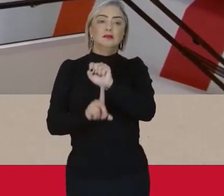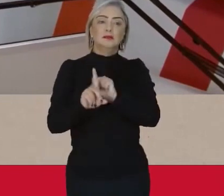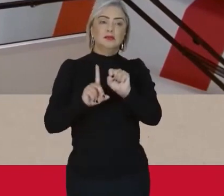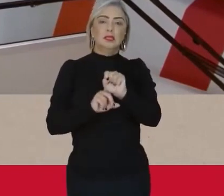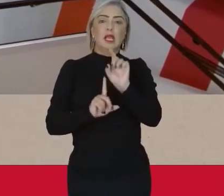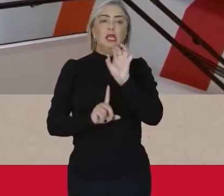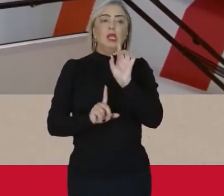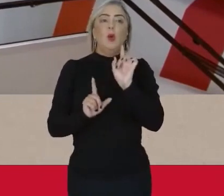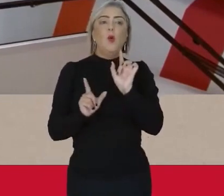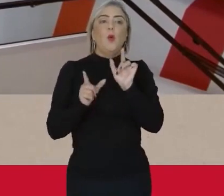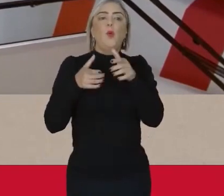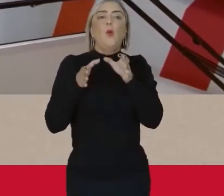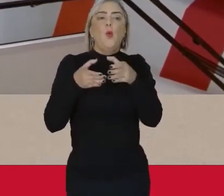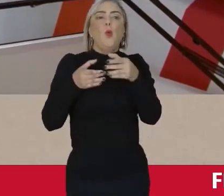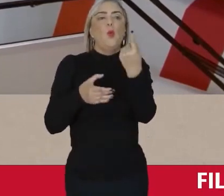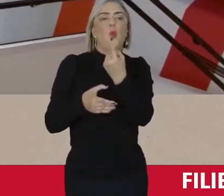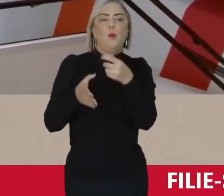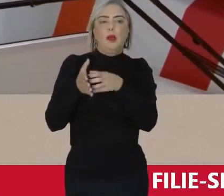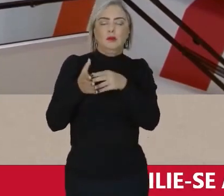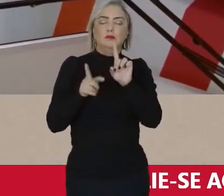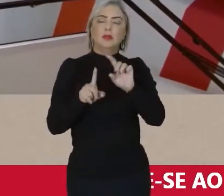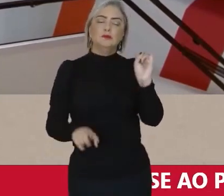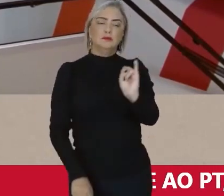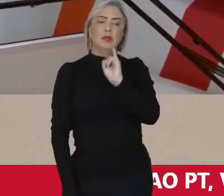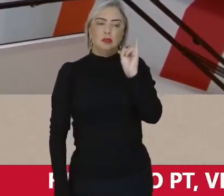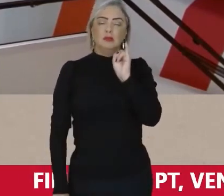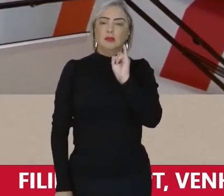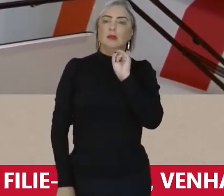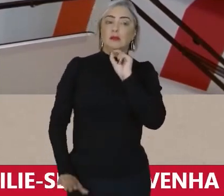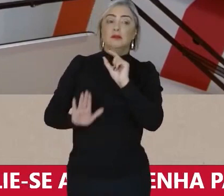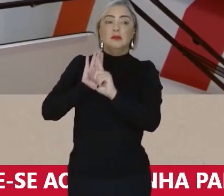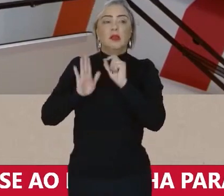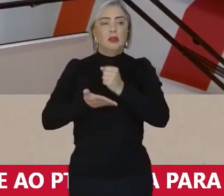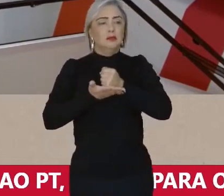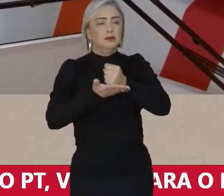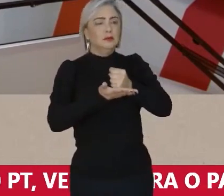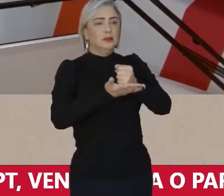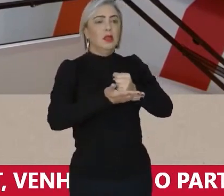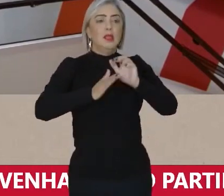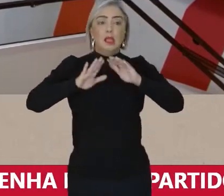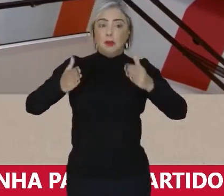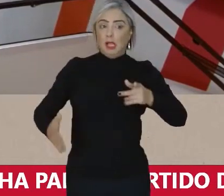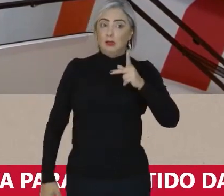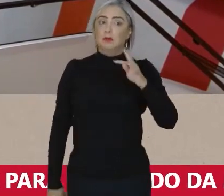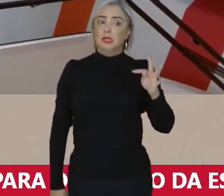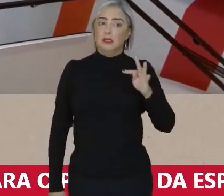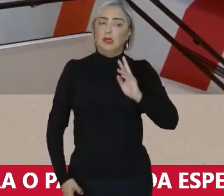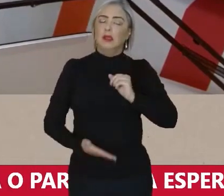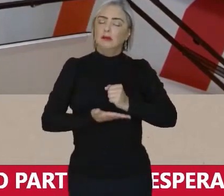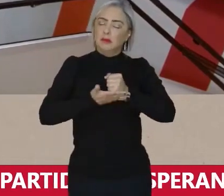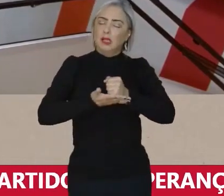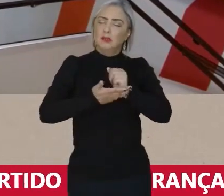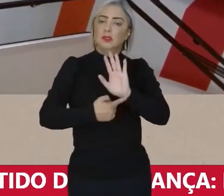sociedade, não esse ou aquele partido. Mas é muito importante registrar, não é, o apoio que a bancada do PT vem dando.